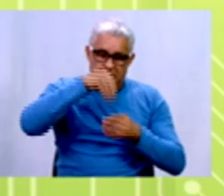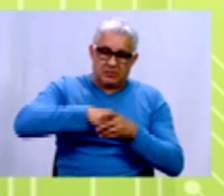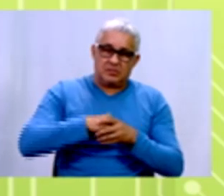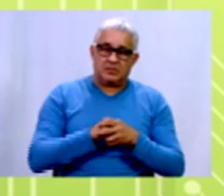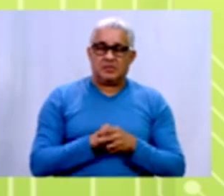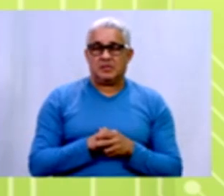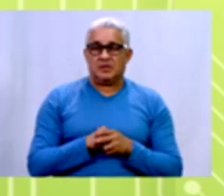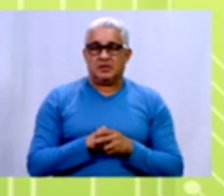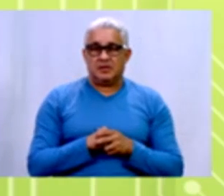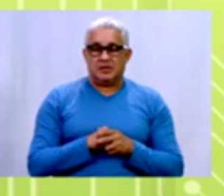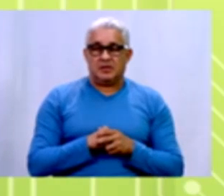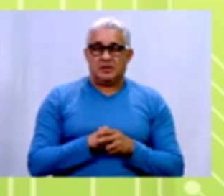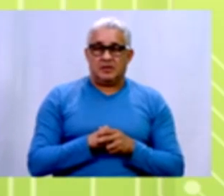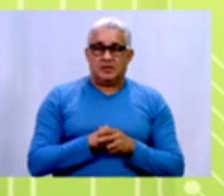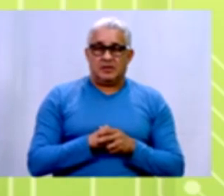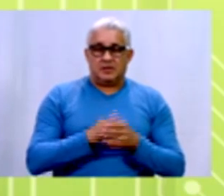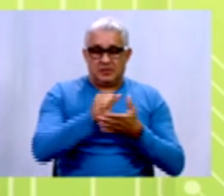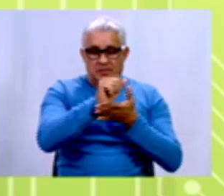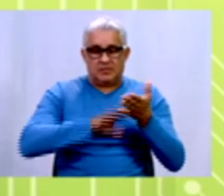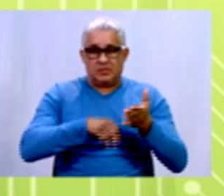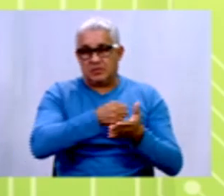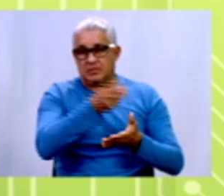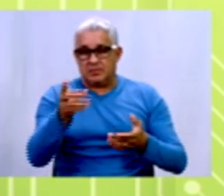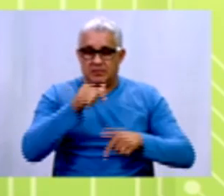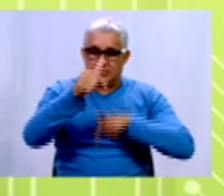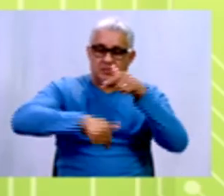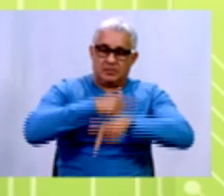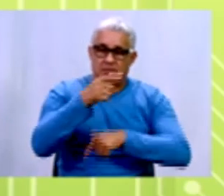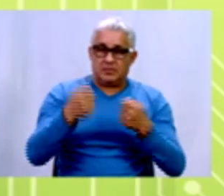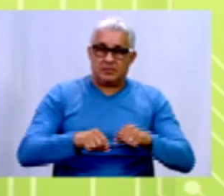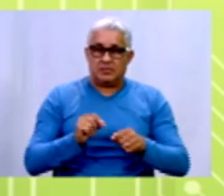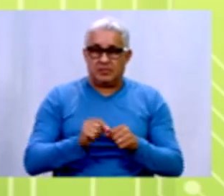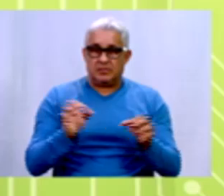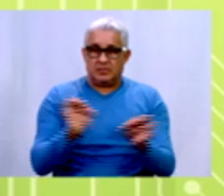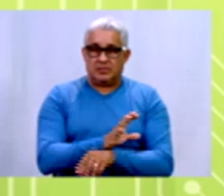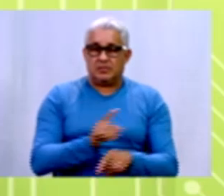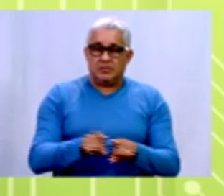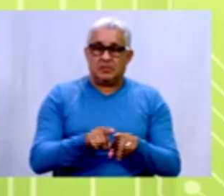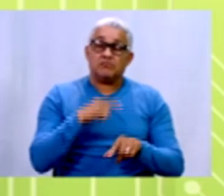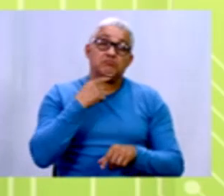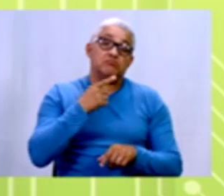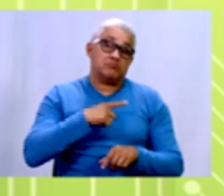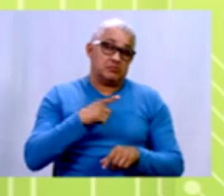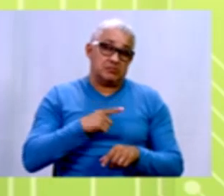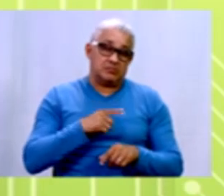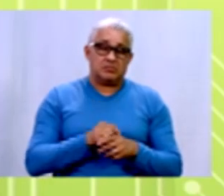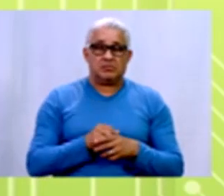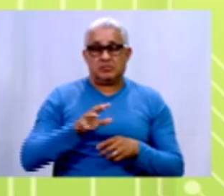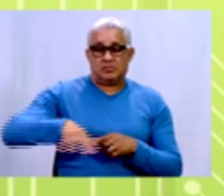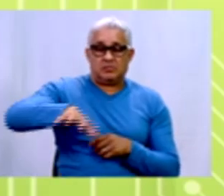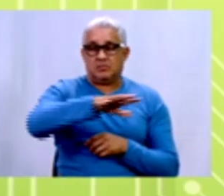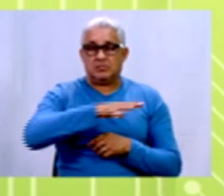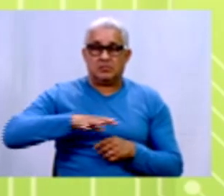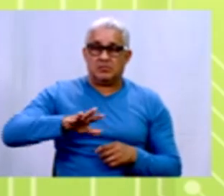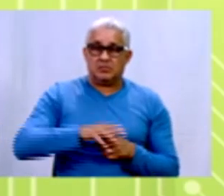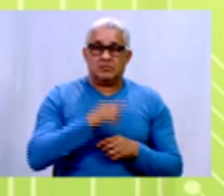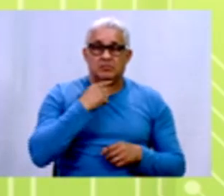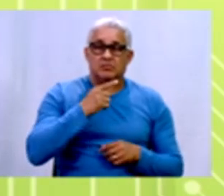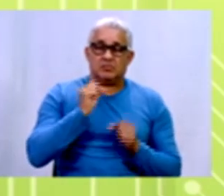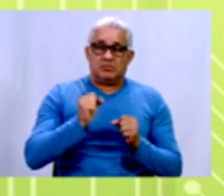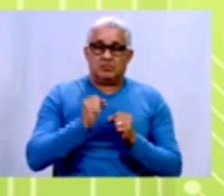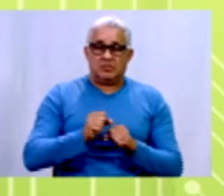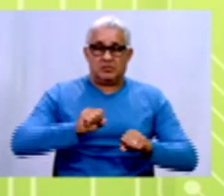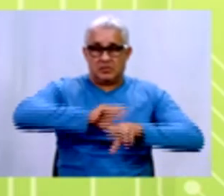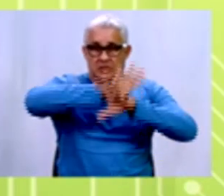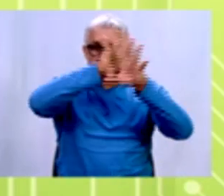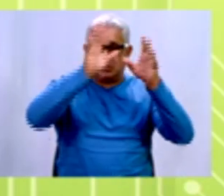eles vão executar, quais as atividades, os trabalhos que terão que ser feitos. E qualquer dúvida que eles tiverem nesse meio do caminho, essas dúvidas podem ser